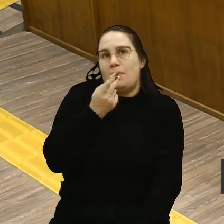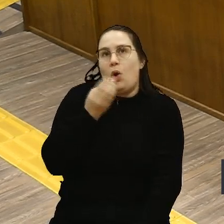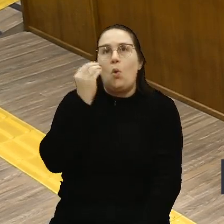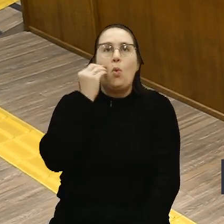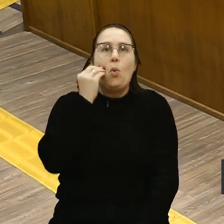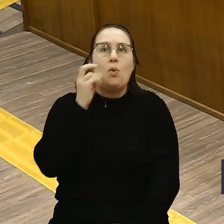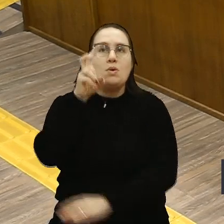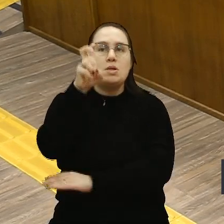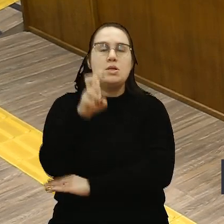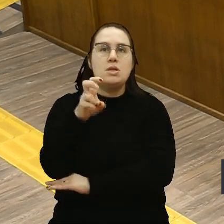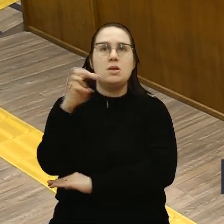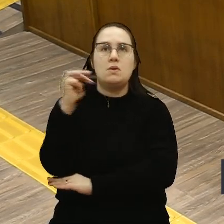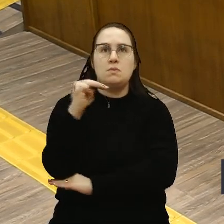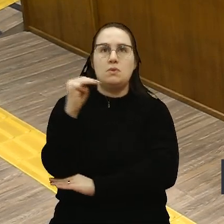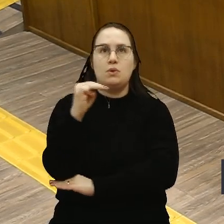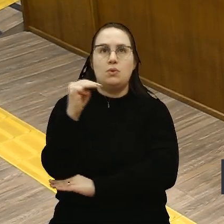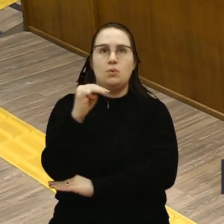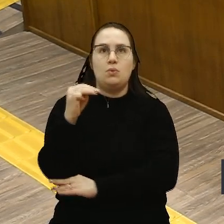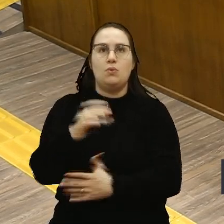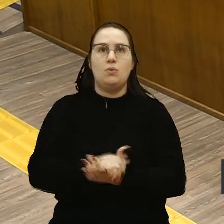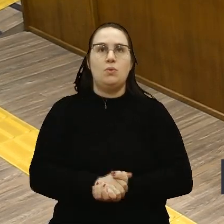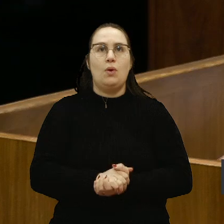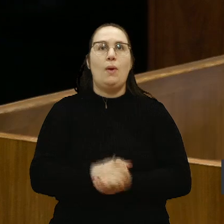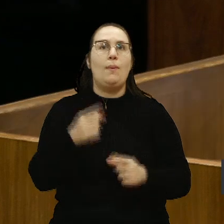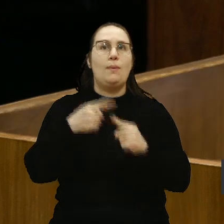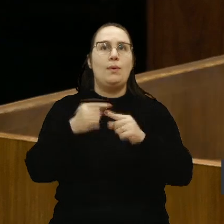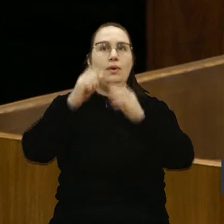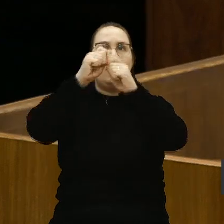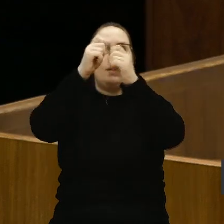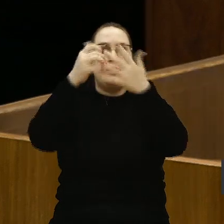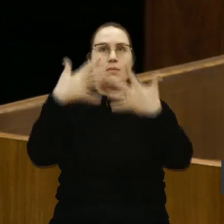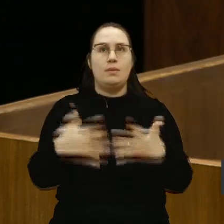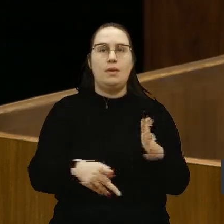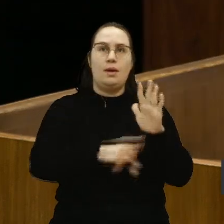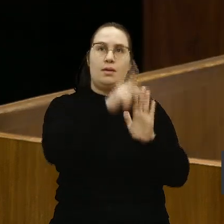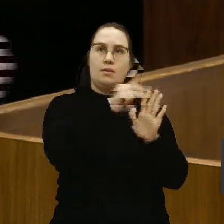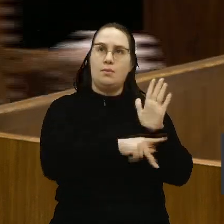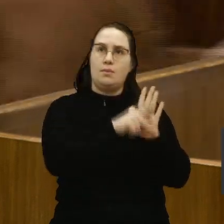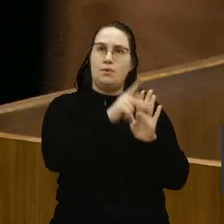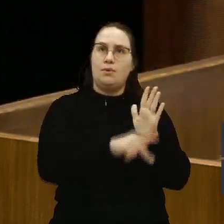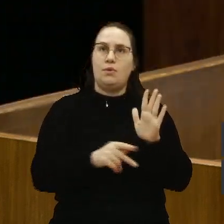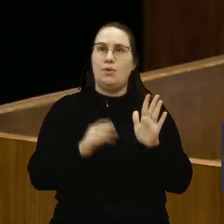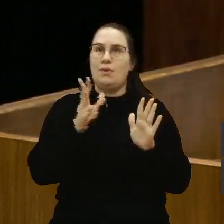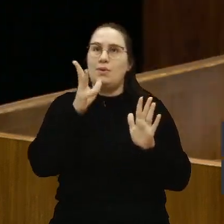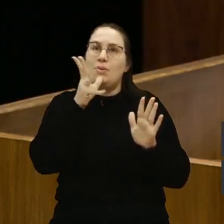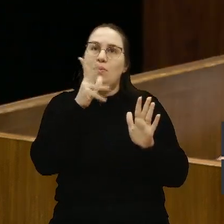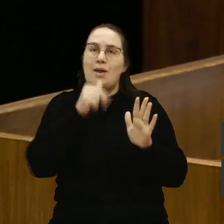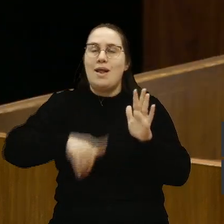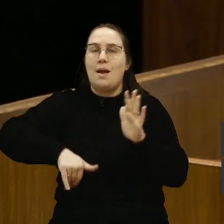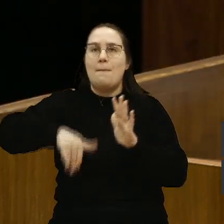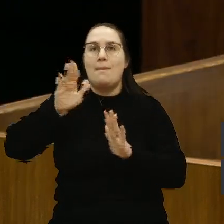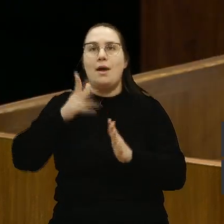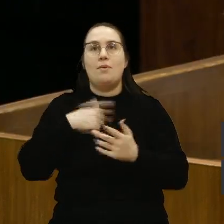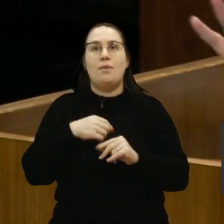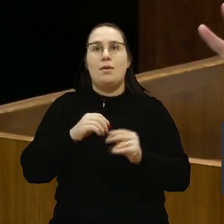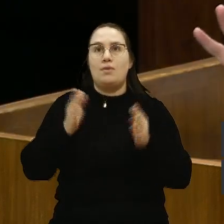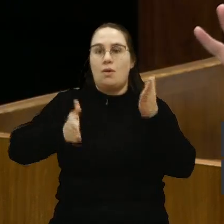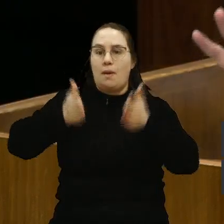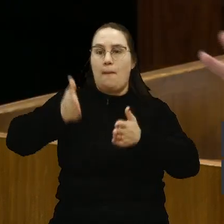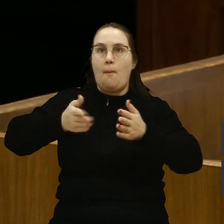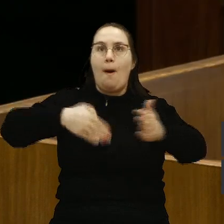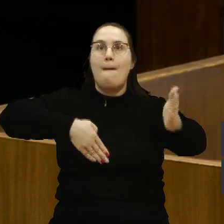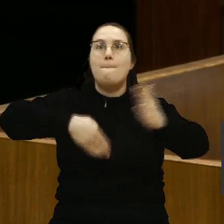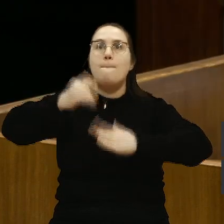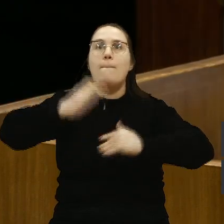ocupar só os 5 minutos, porque explicar esse projeto eu demoraria um pouco mais. Mas vamos para a parte